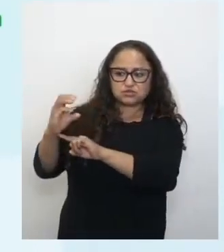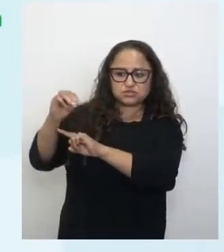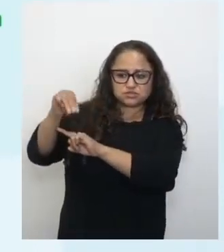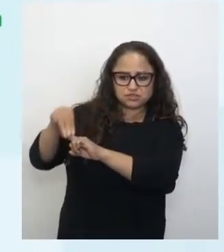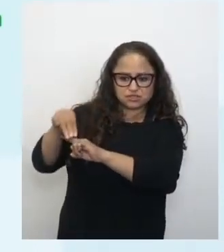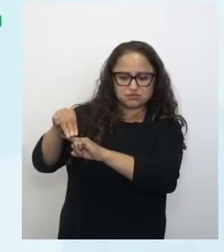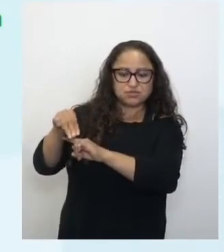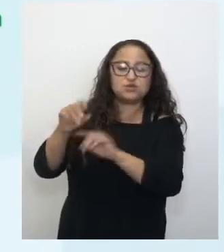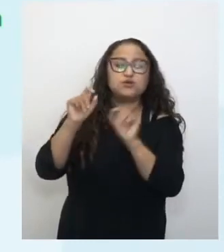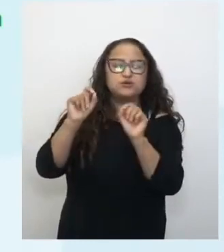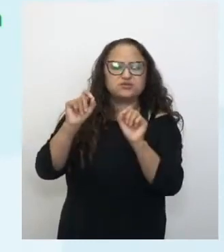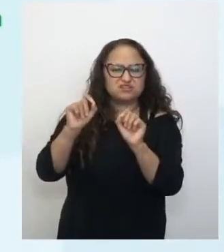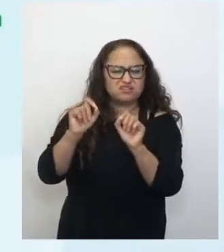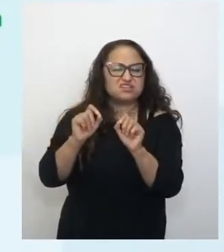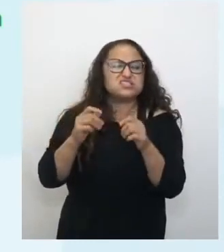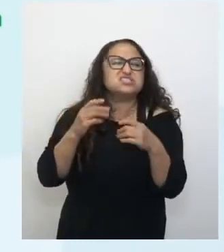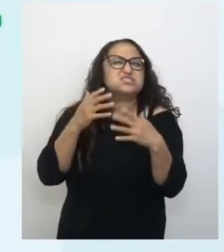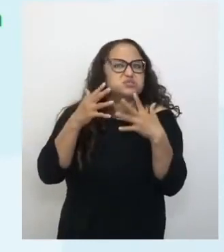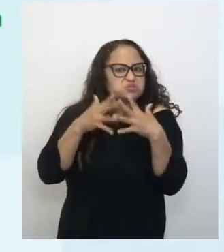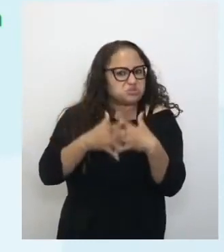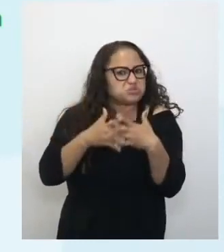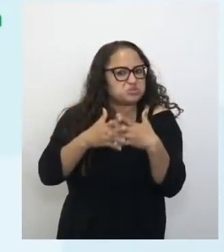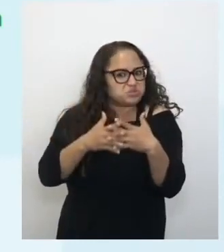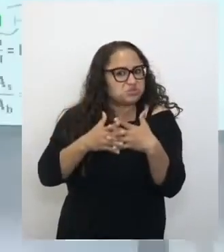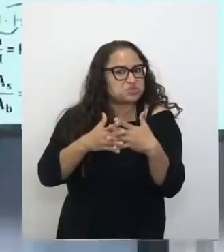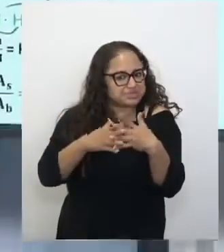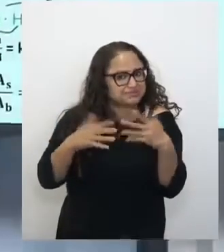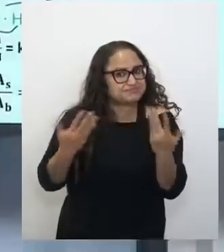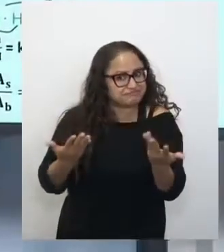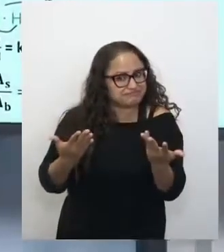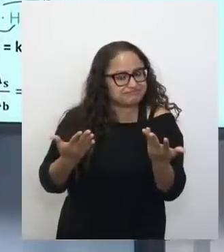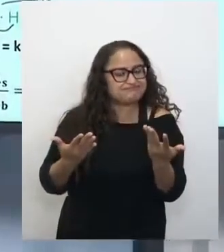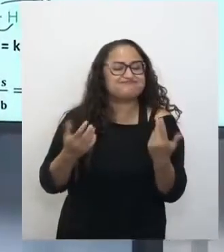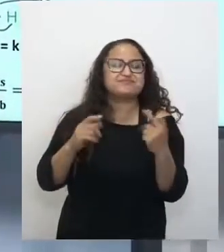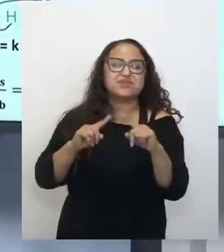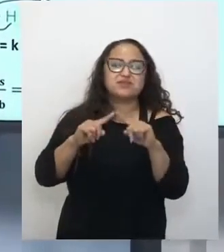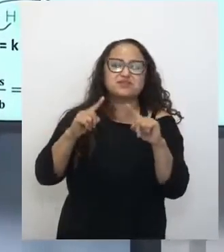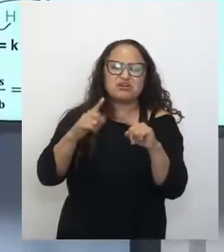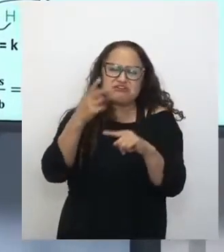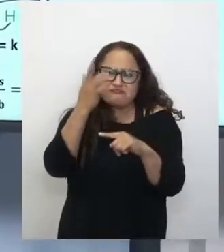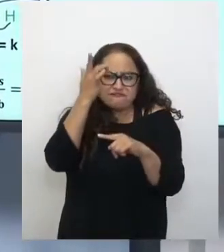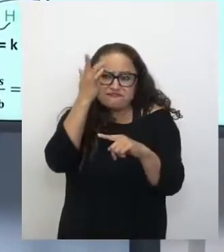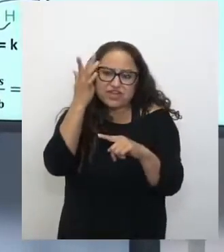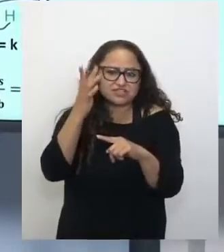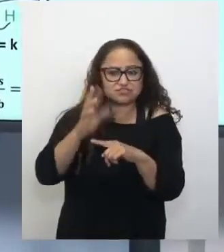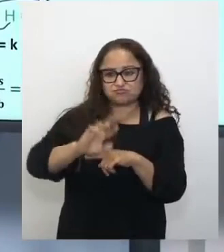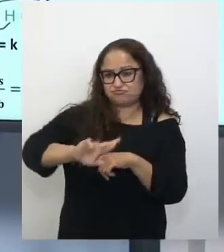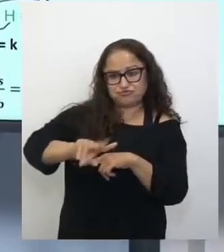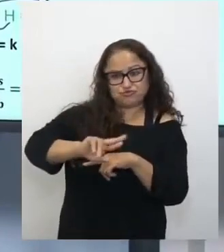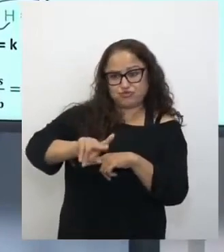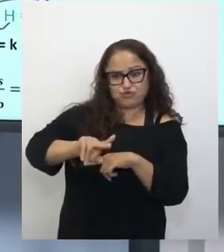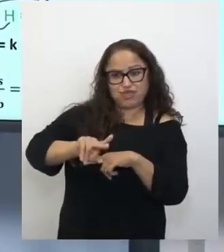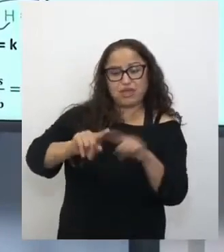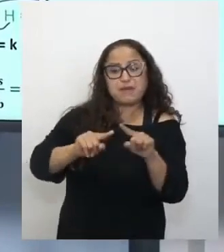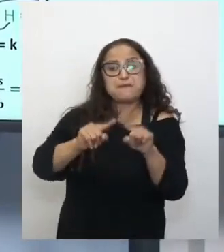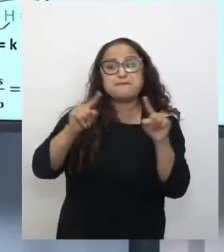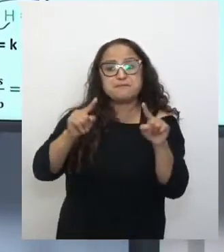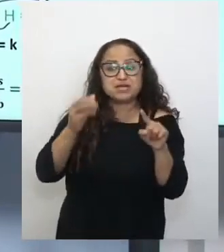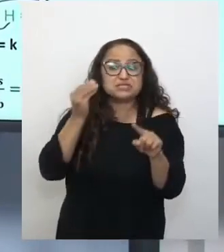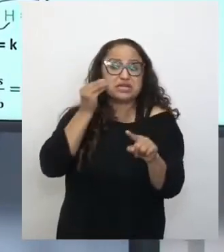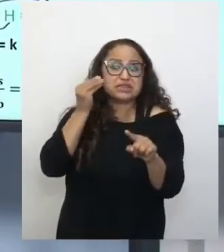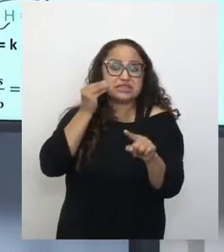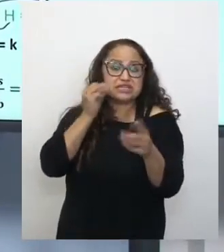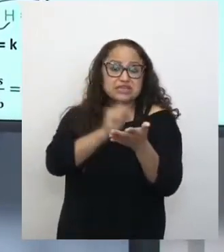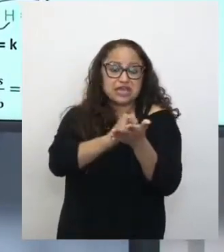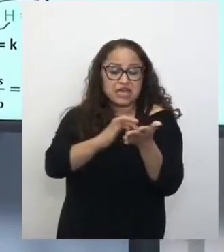que trabalham E é exatamente não é muito fácil mas nós vamos tentar